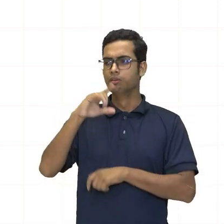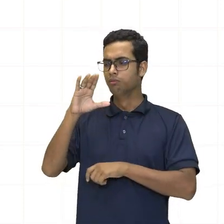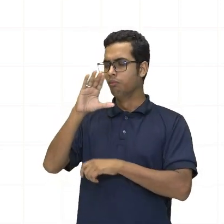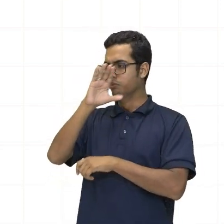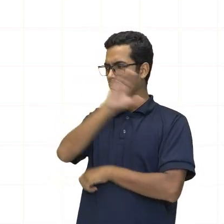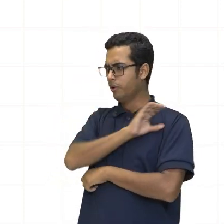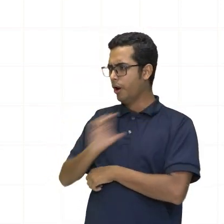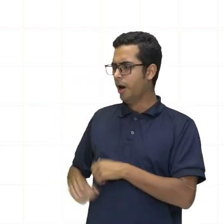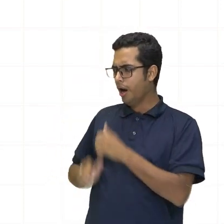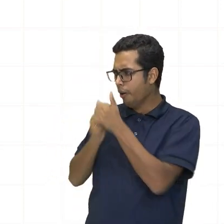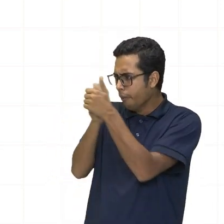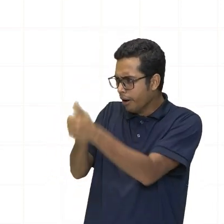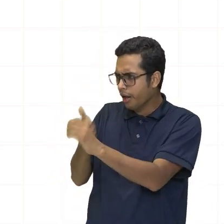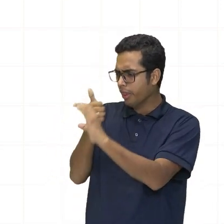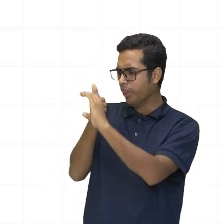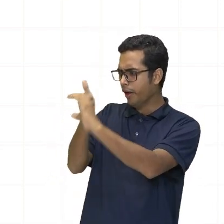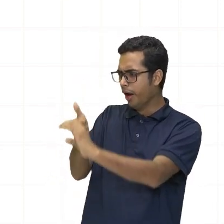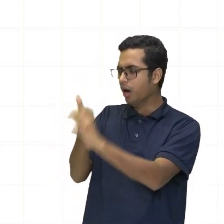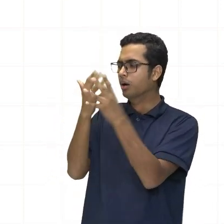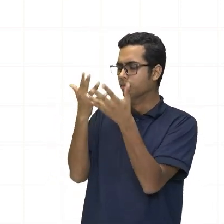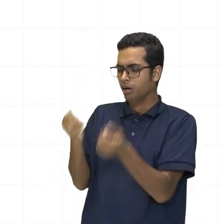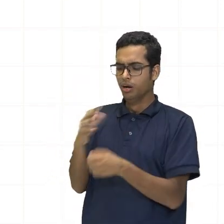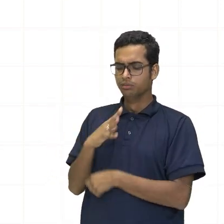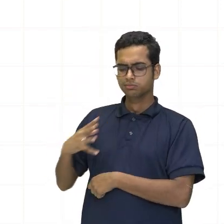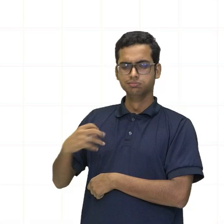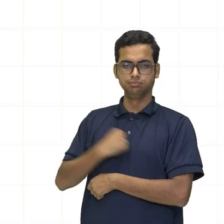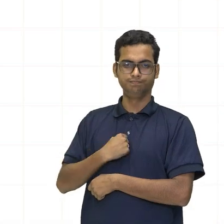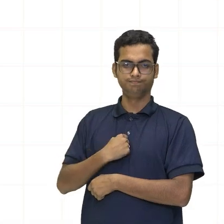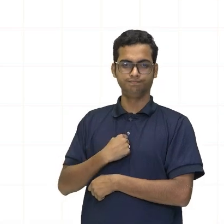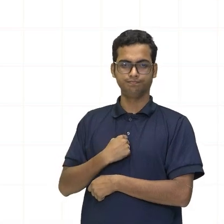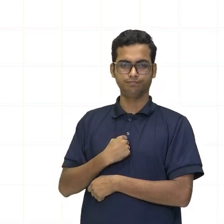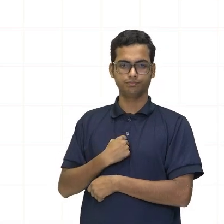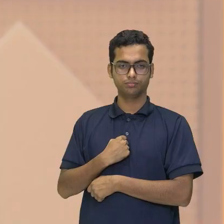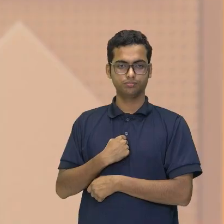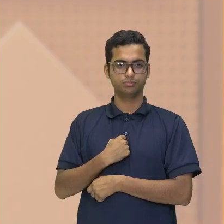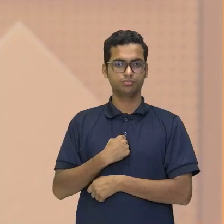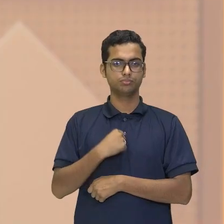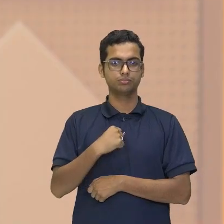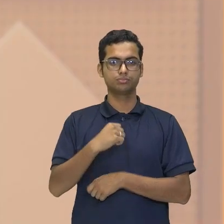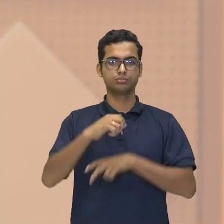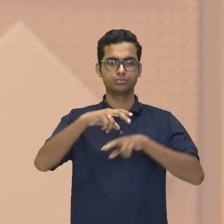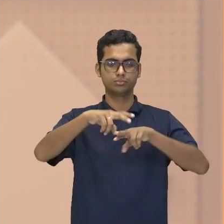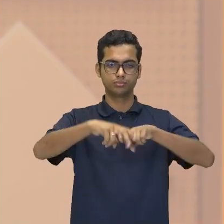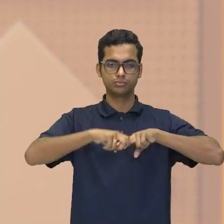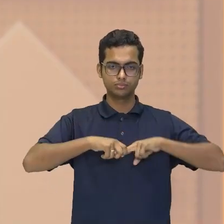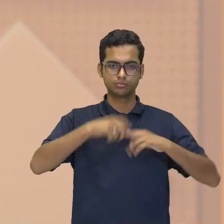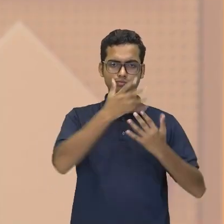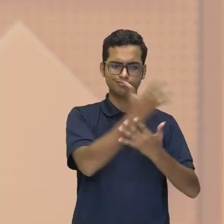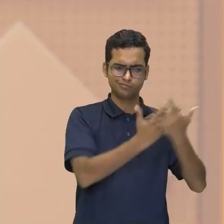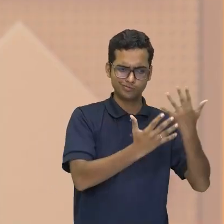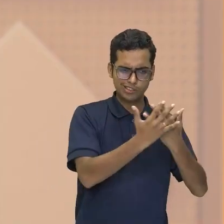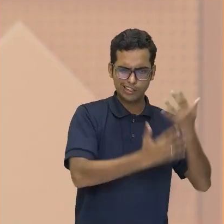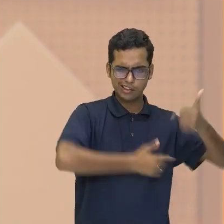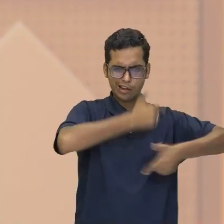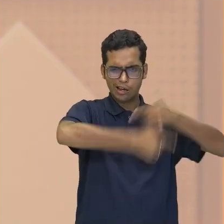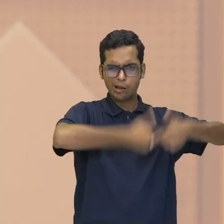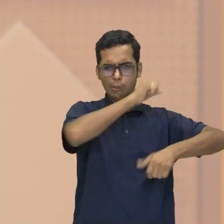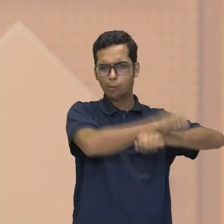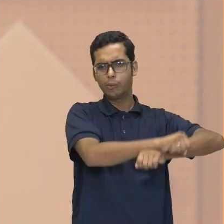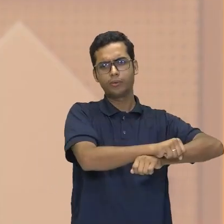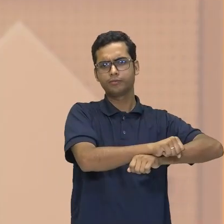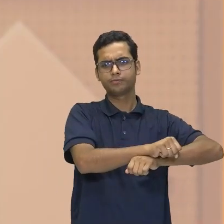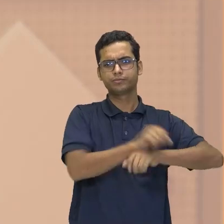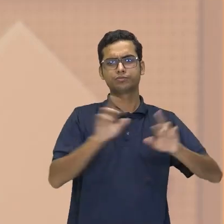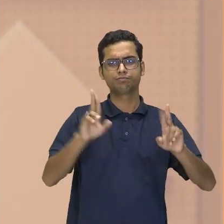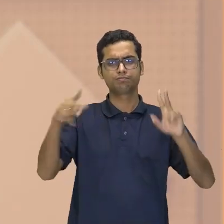a sua mão de obra, ela não deveria ser usada de forma exaustiva, como iria acontecer com os negros que vieram